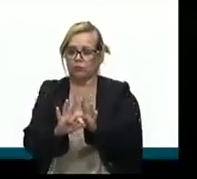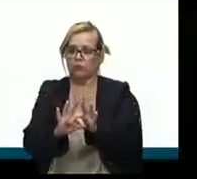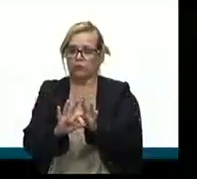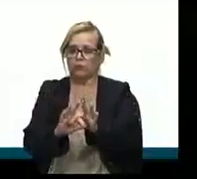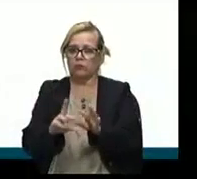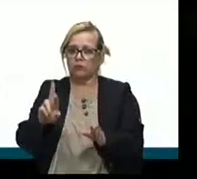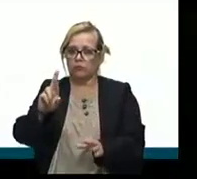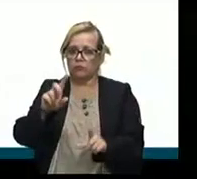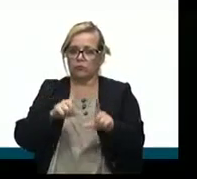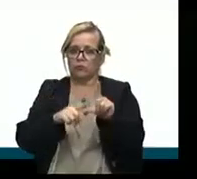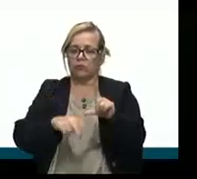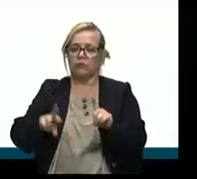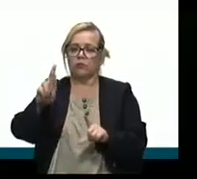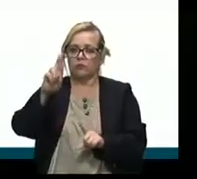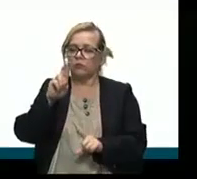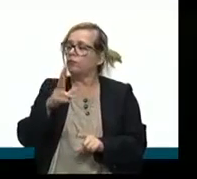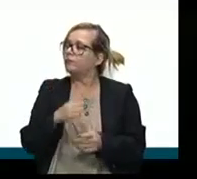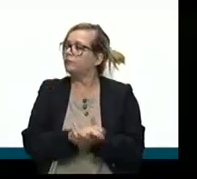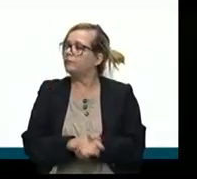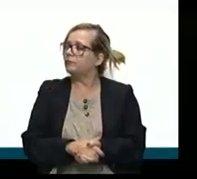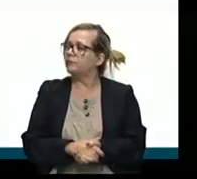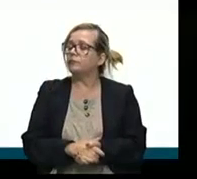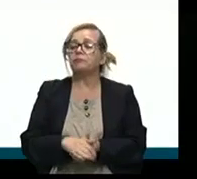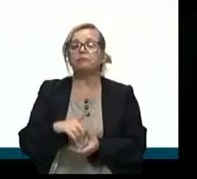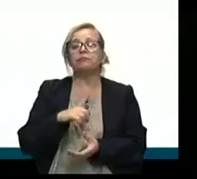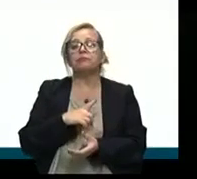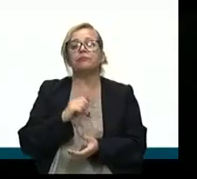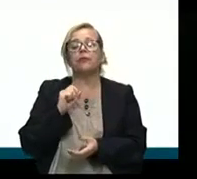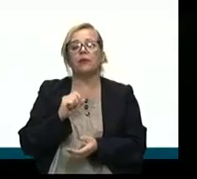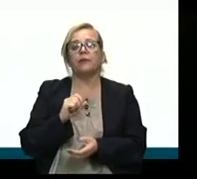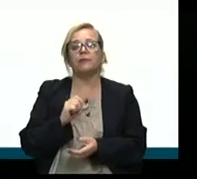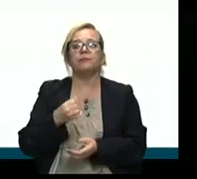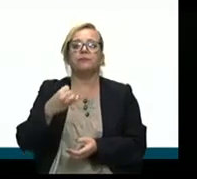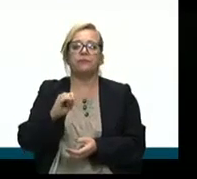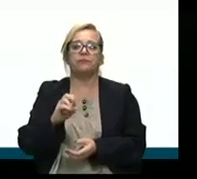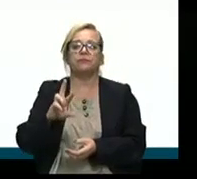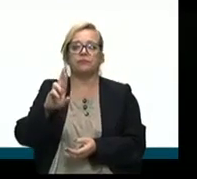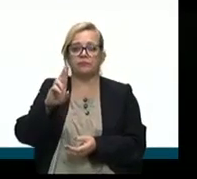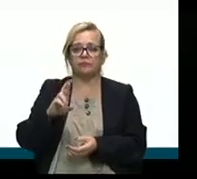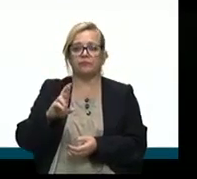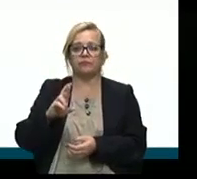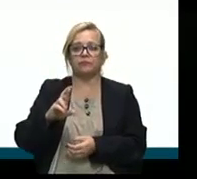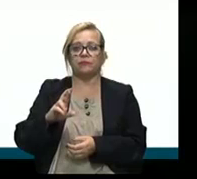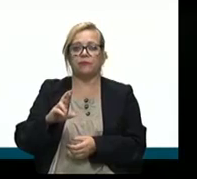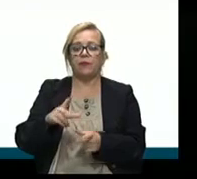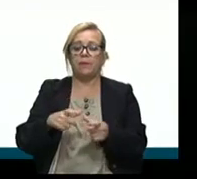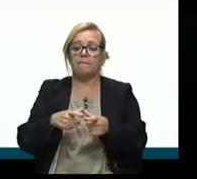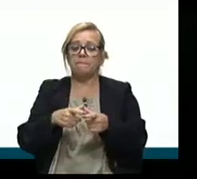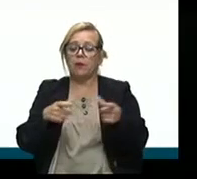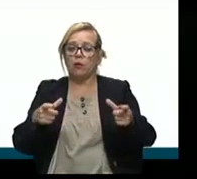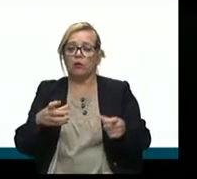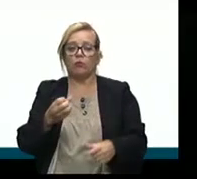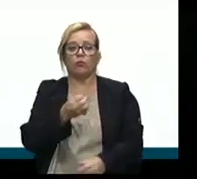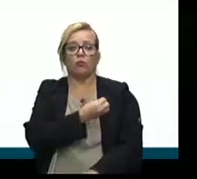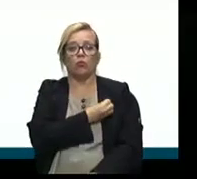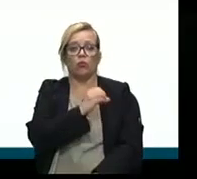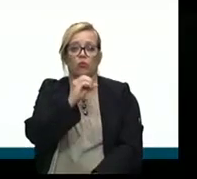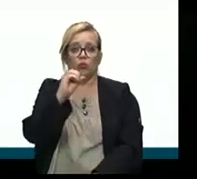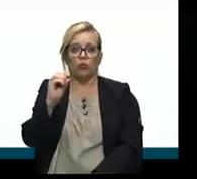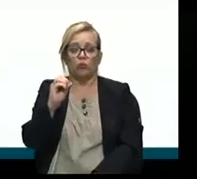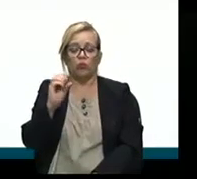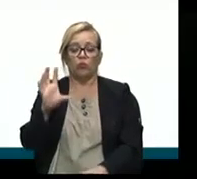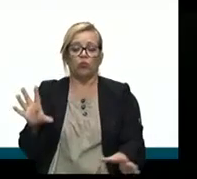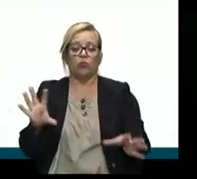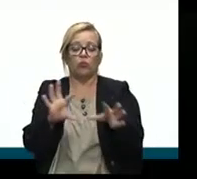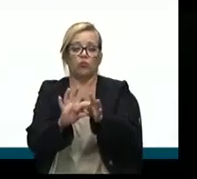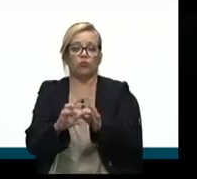ele trará as seguintes informações. Se o R for maior do que zero, a correlação entre as